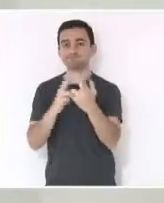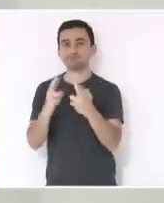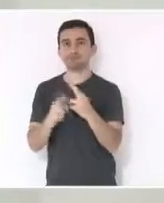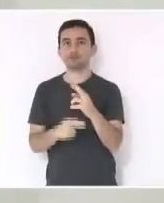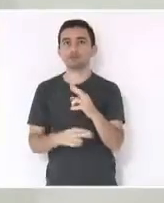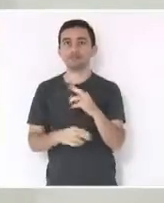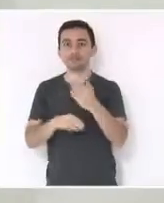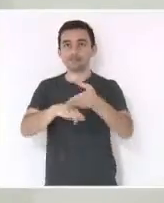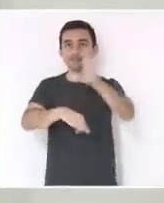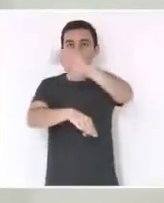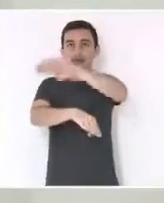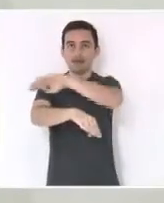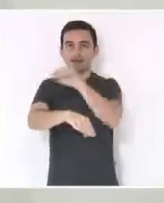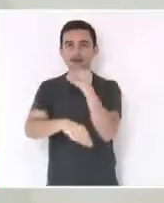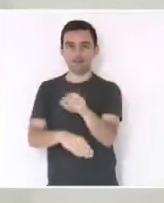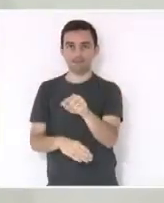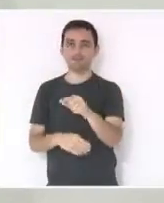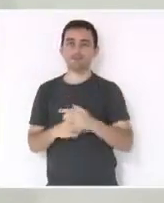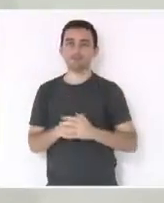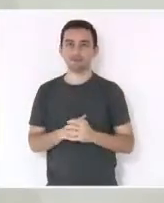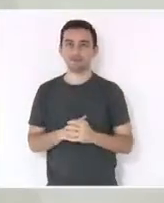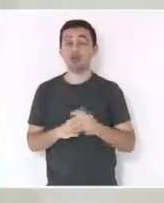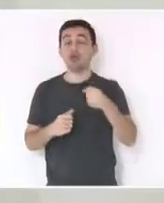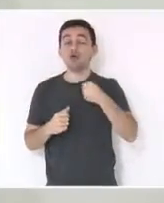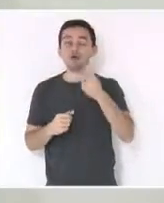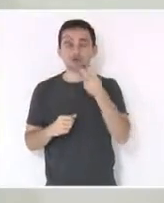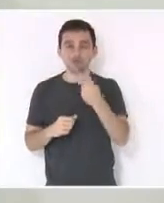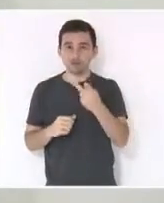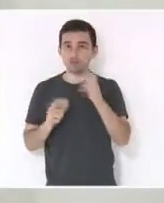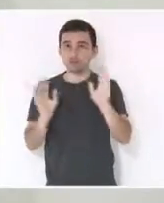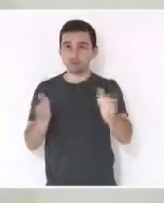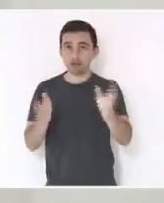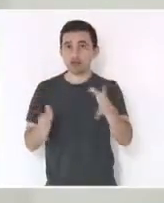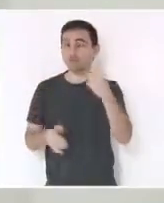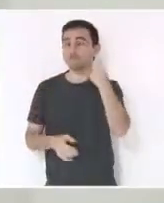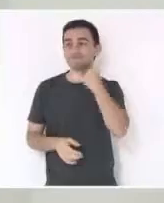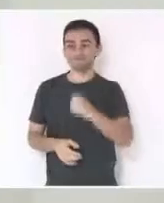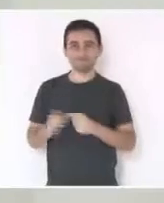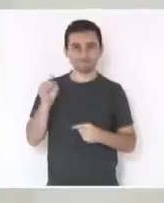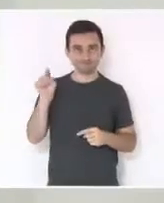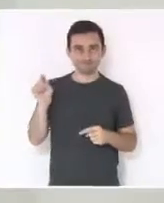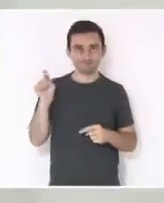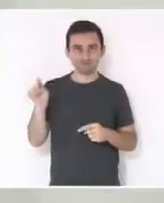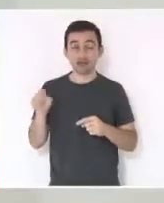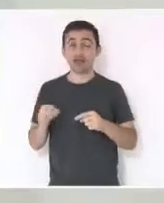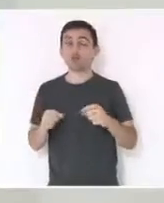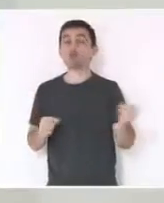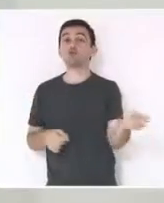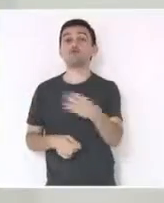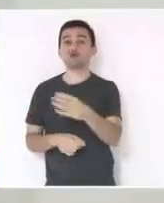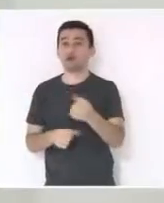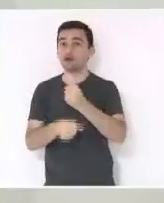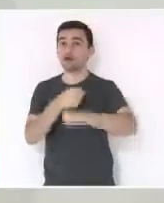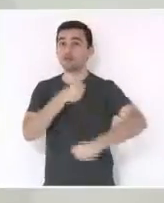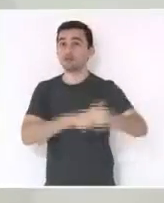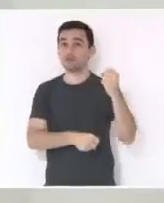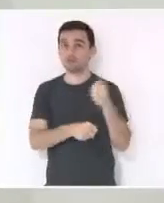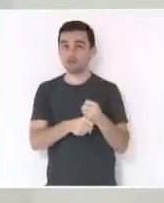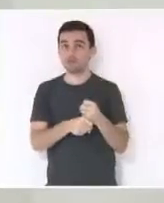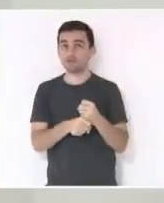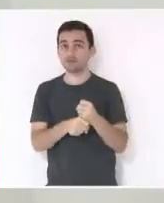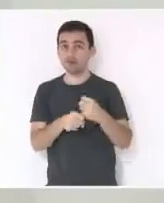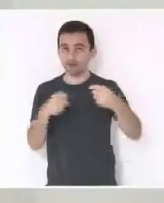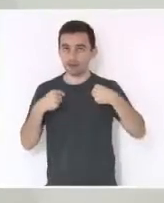francisca eu falava com o deputado silva pouco o fato novo é que no ano passado eu como